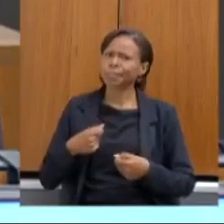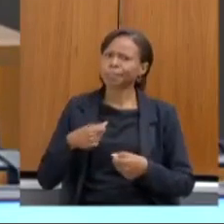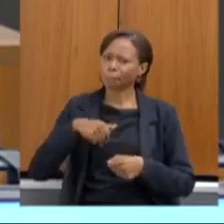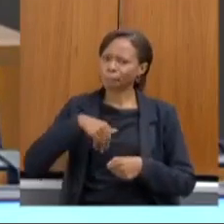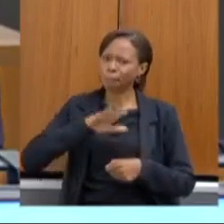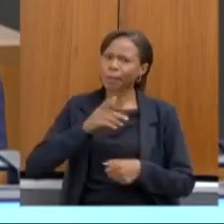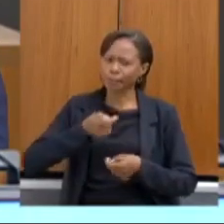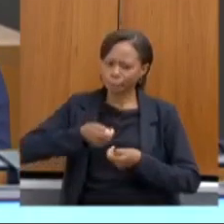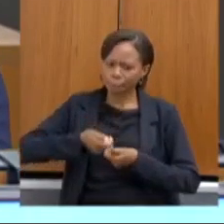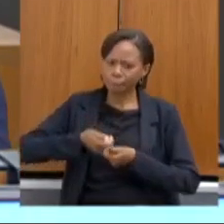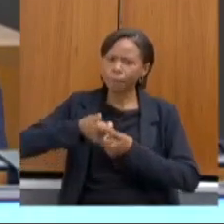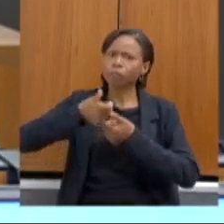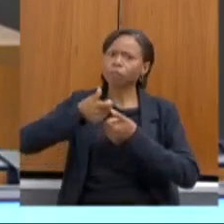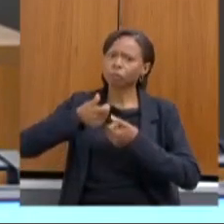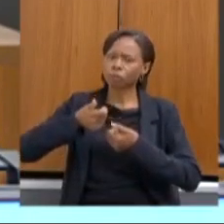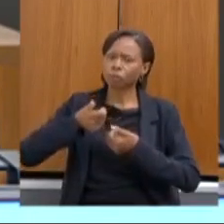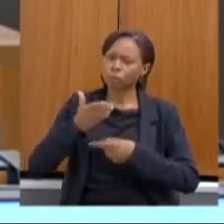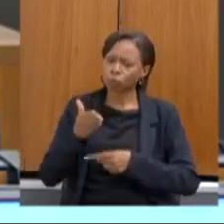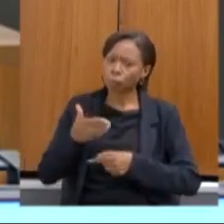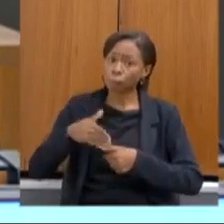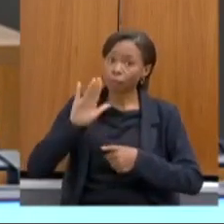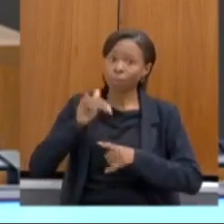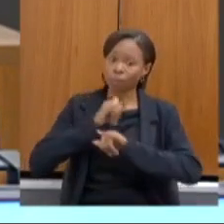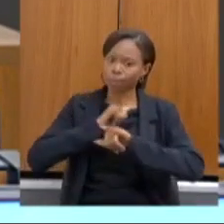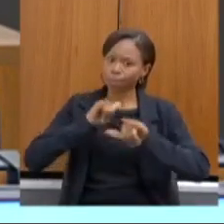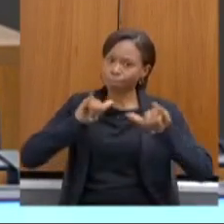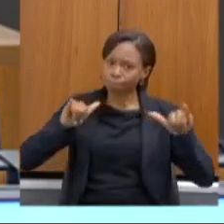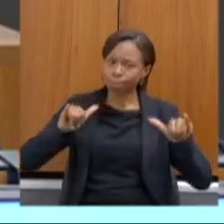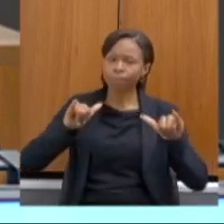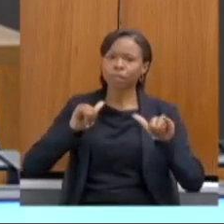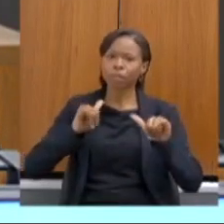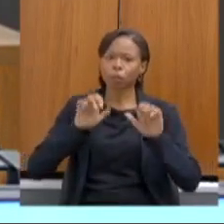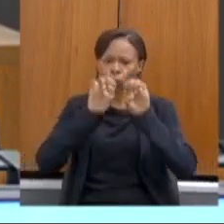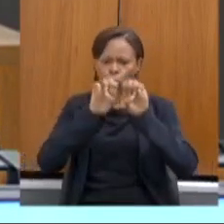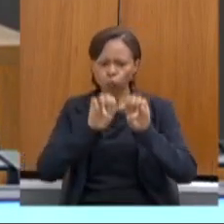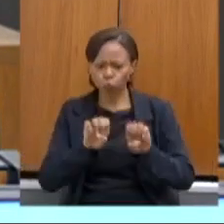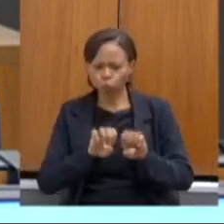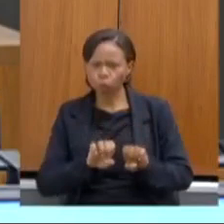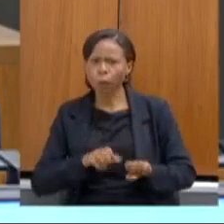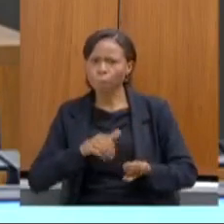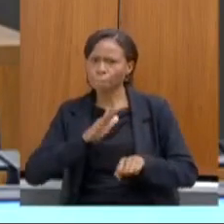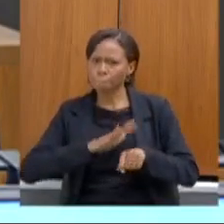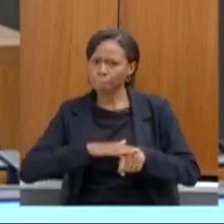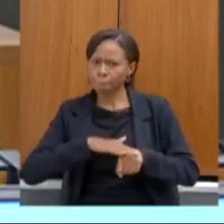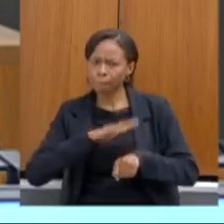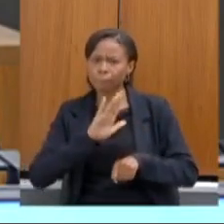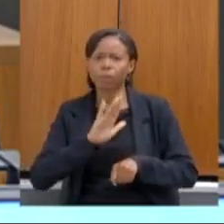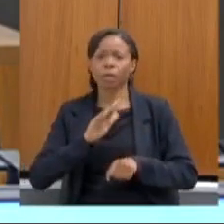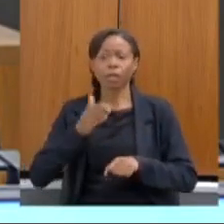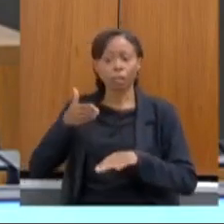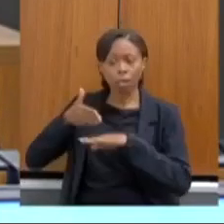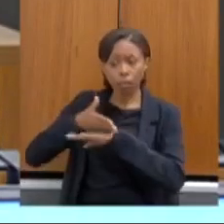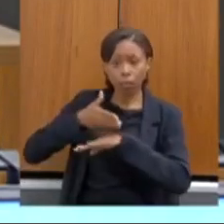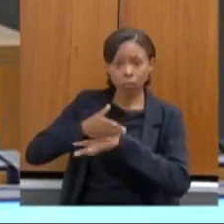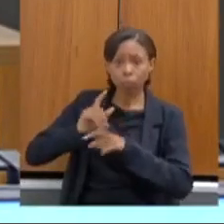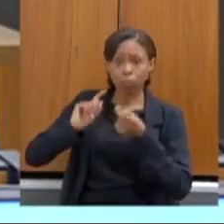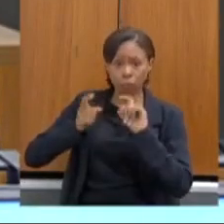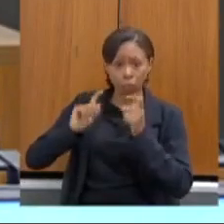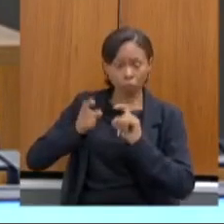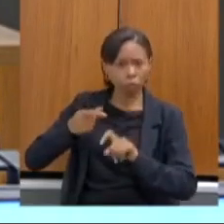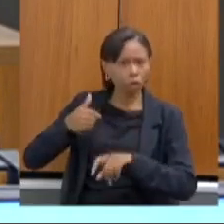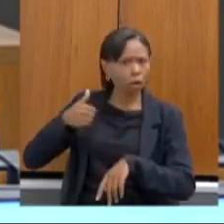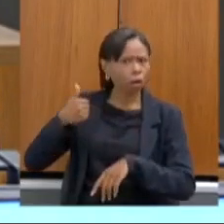esses benefícios divulgá-los melhor estruturar melhor comparecer sempre as reuniões da Sudene